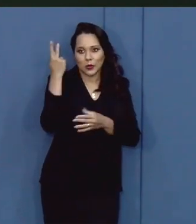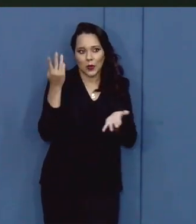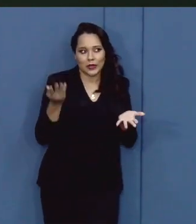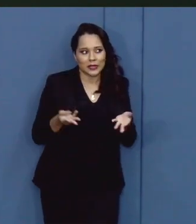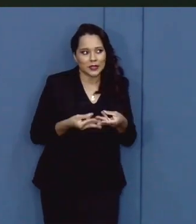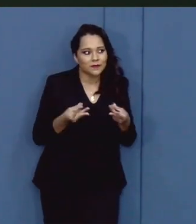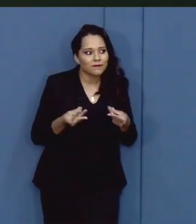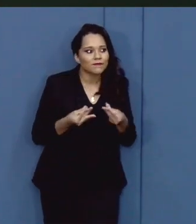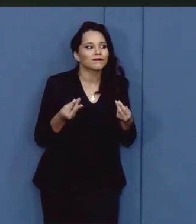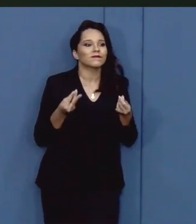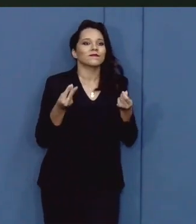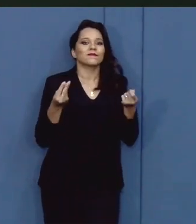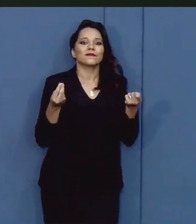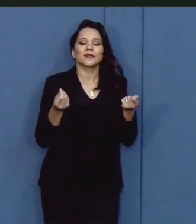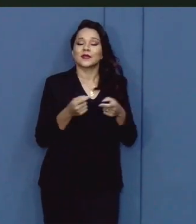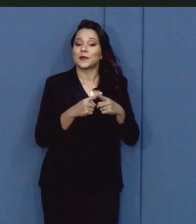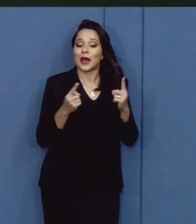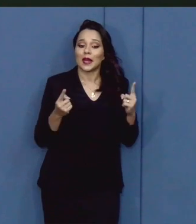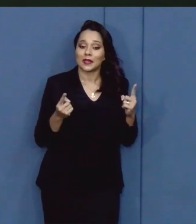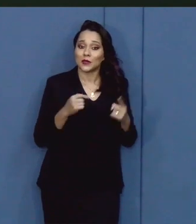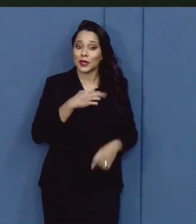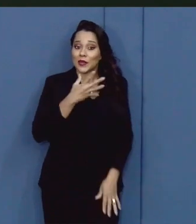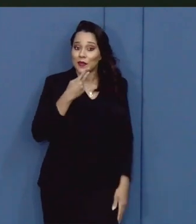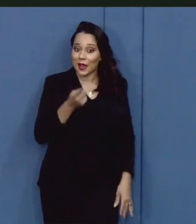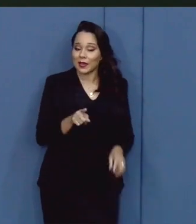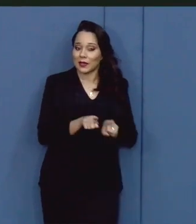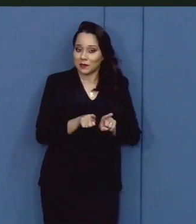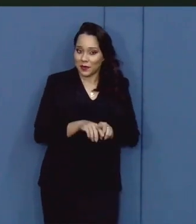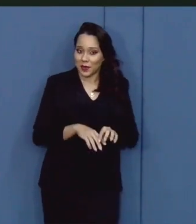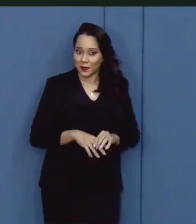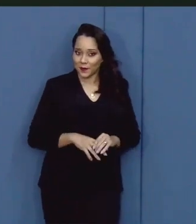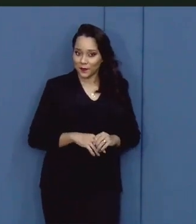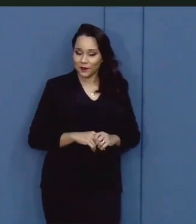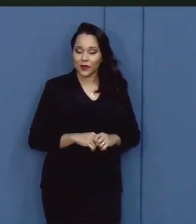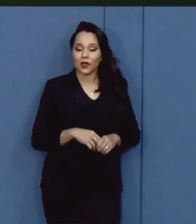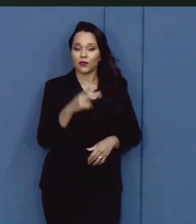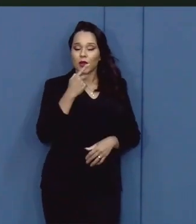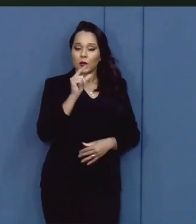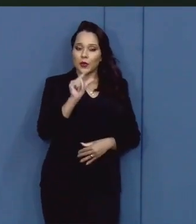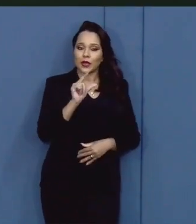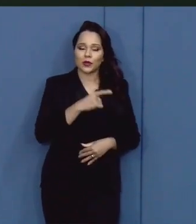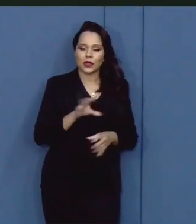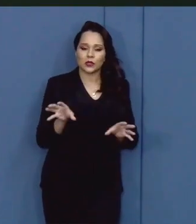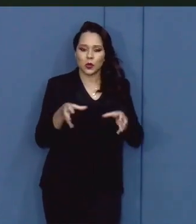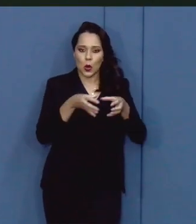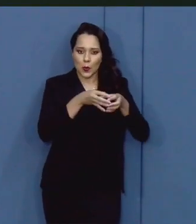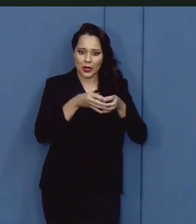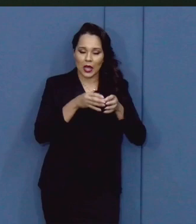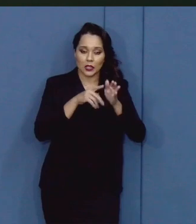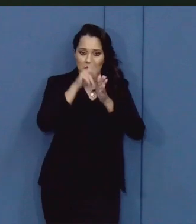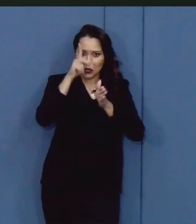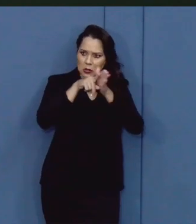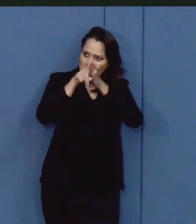mas eu queria dizer também que falar um pouquinho desses comitês de peritos